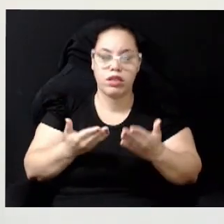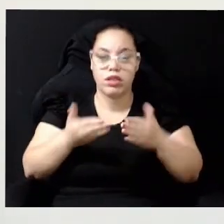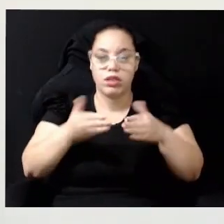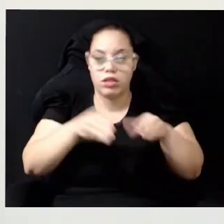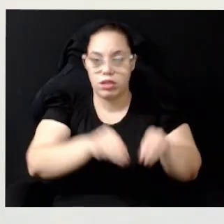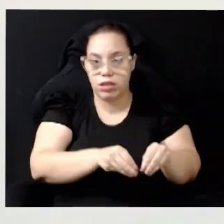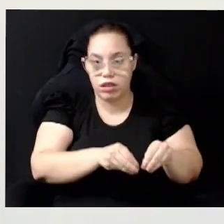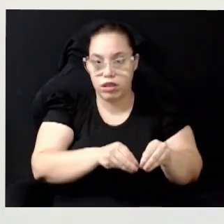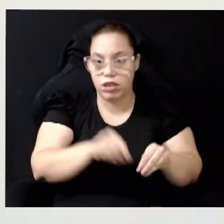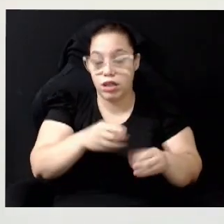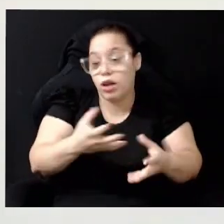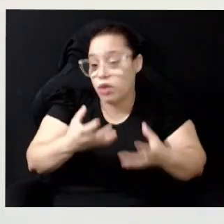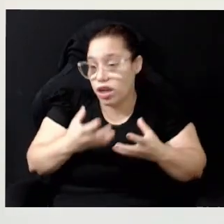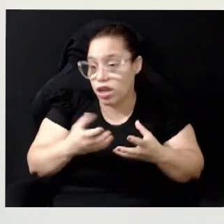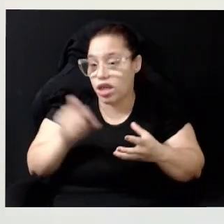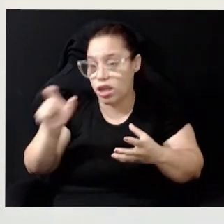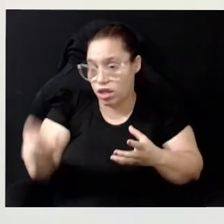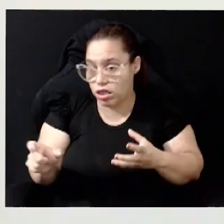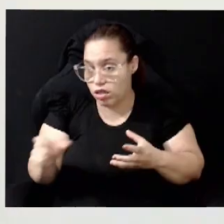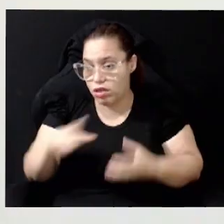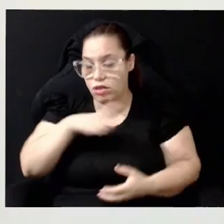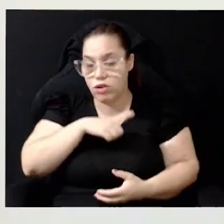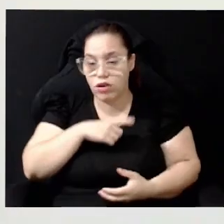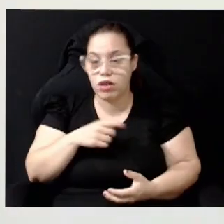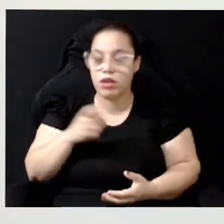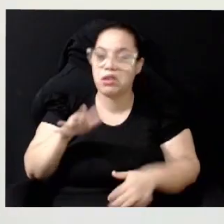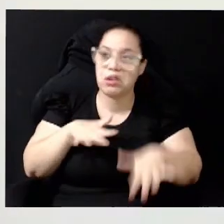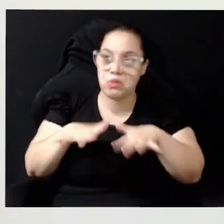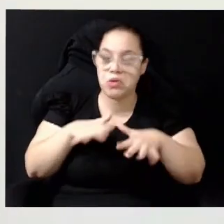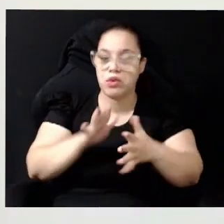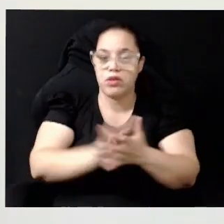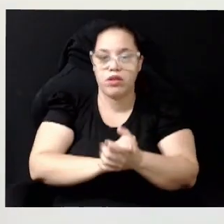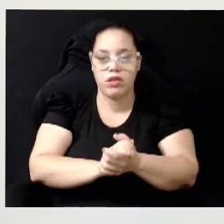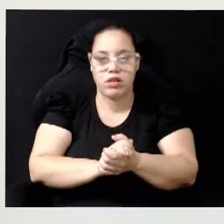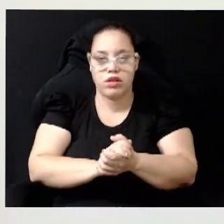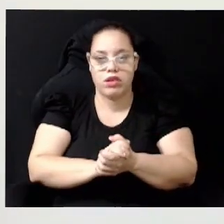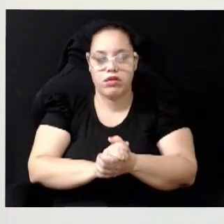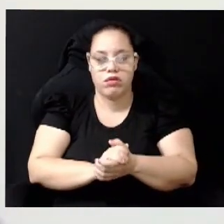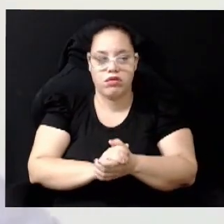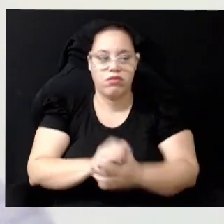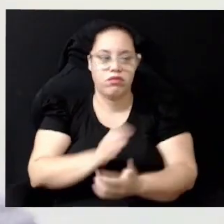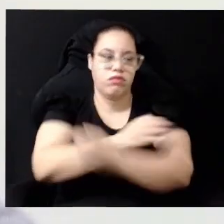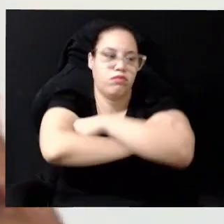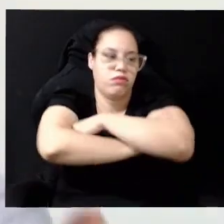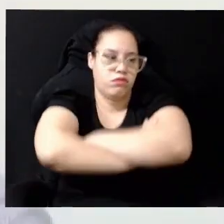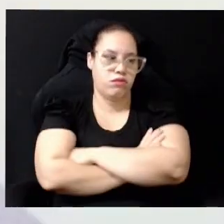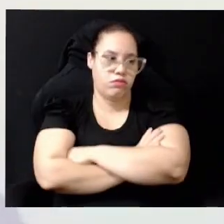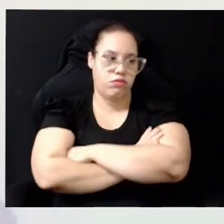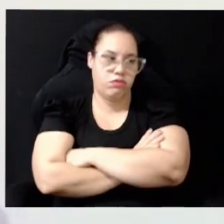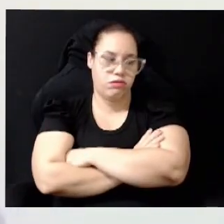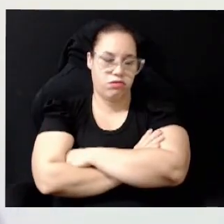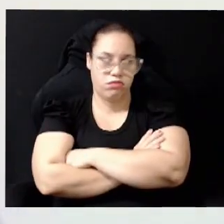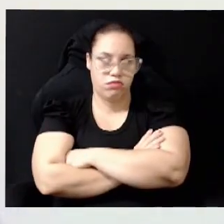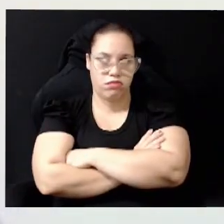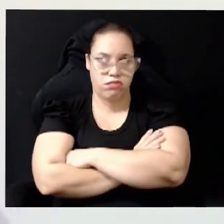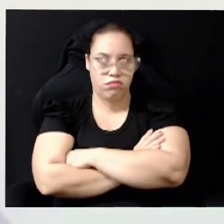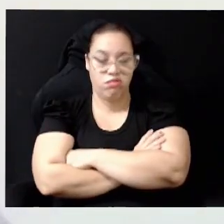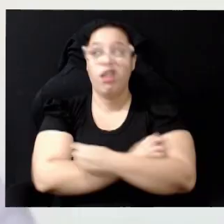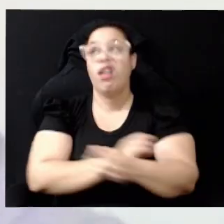ela gostaria de ter naquele momento, ela vai ficar insatisfeita. Então, ela vai manifestar essa